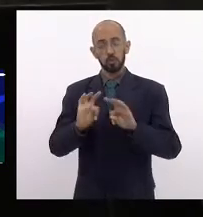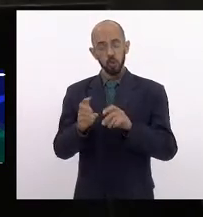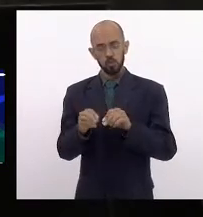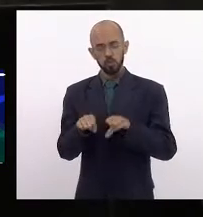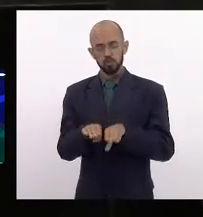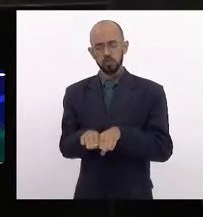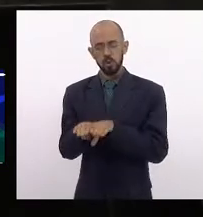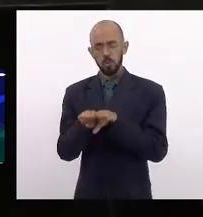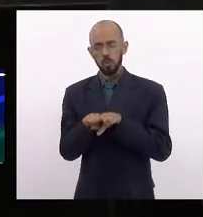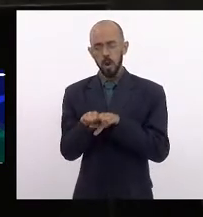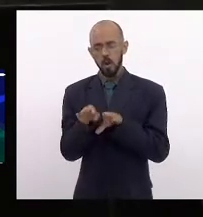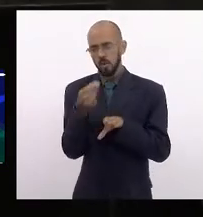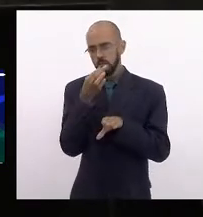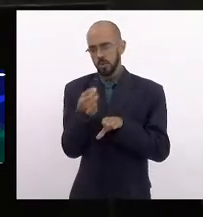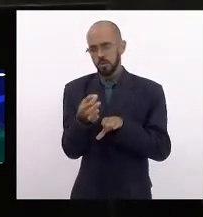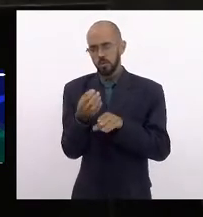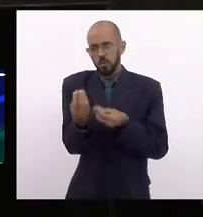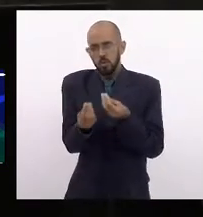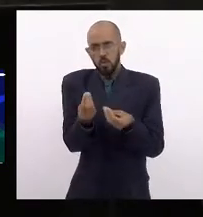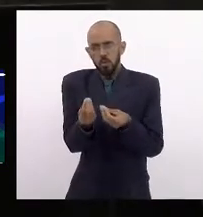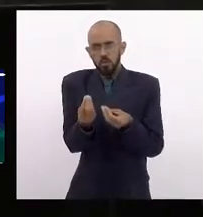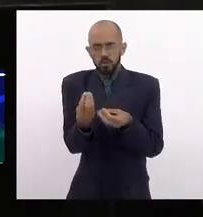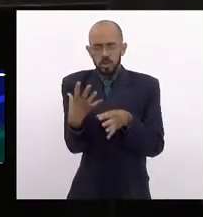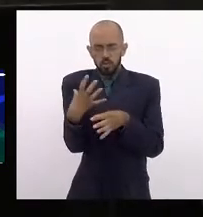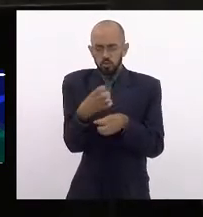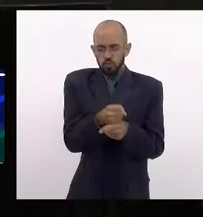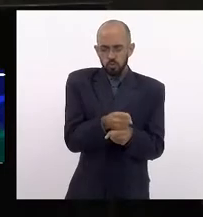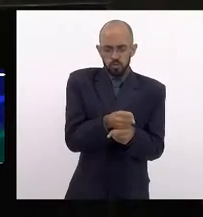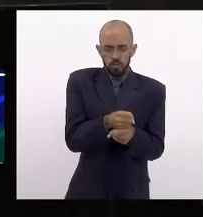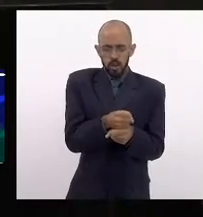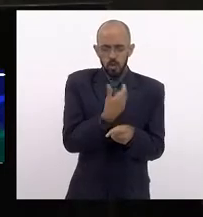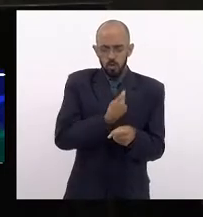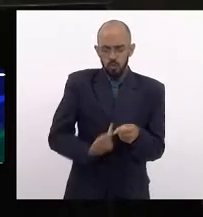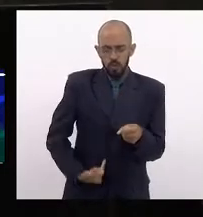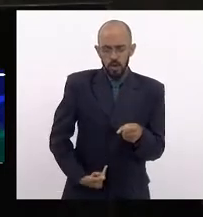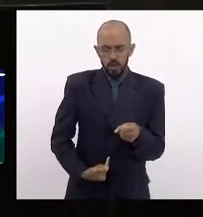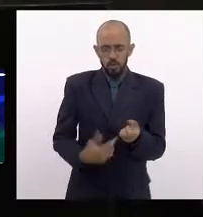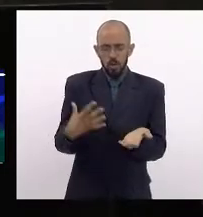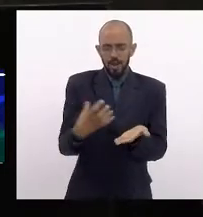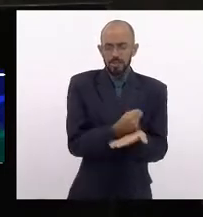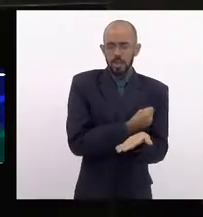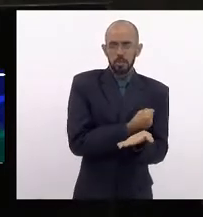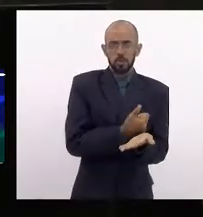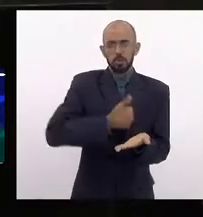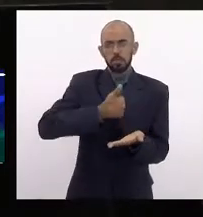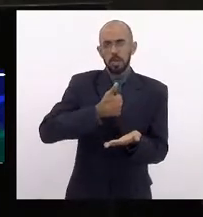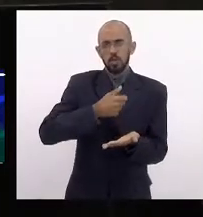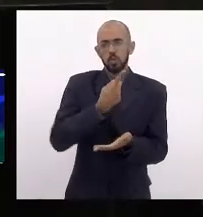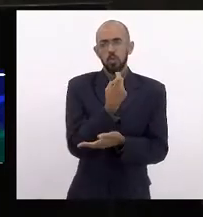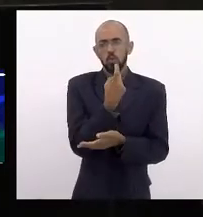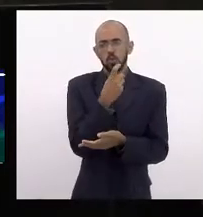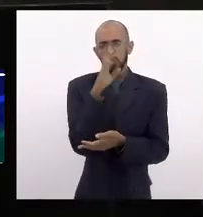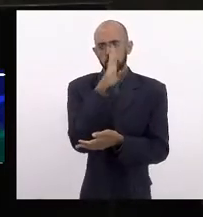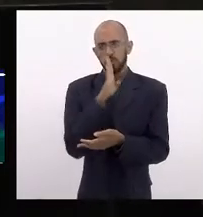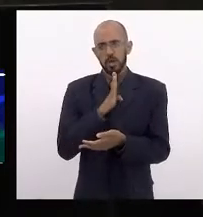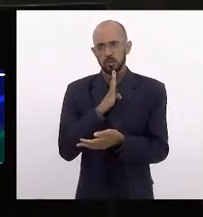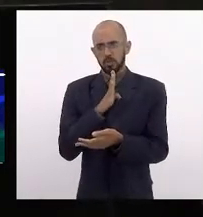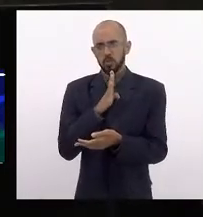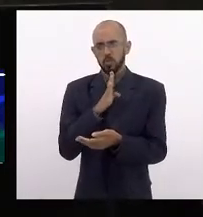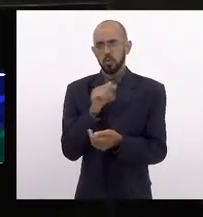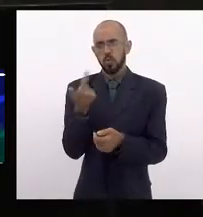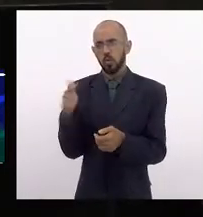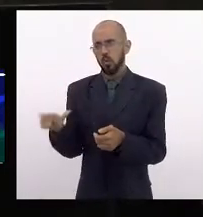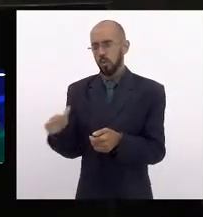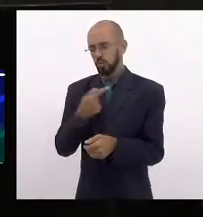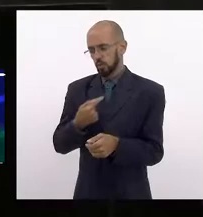junta a conta de um governador cassado o primeiro e único do Brasil com o